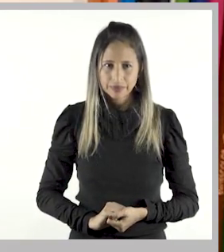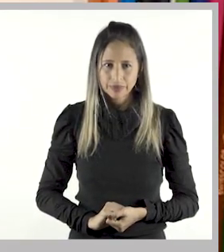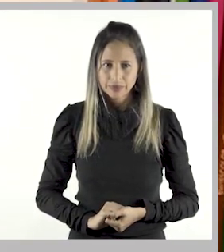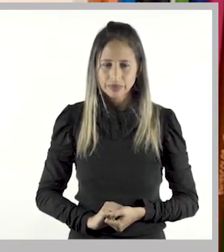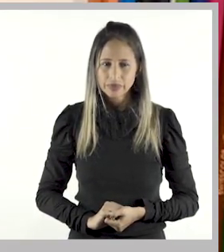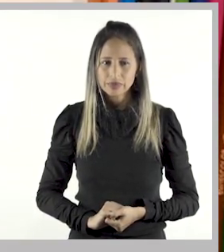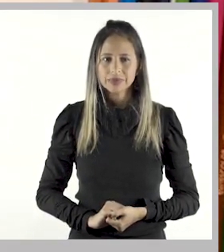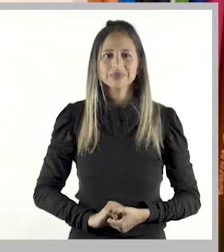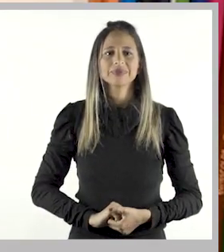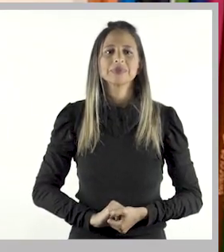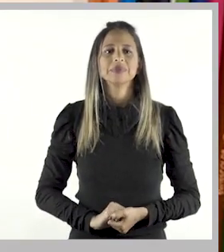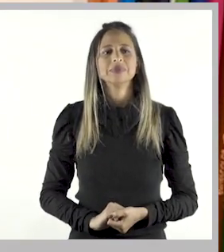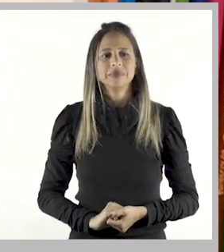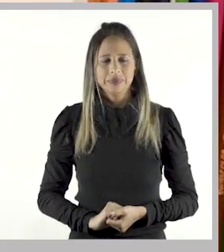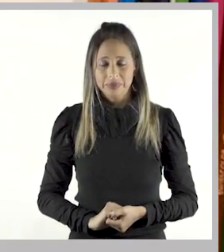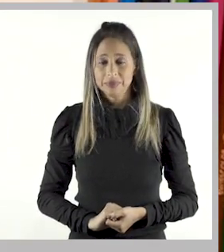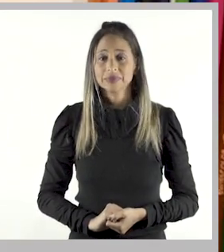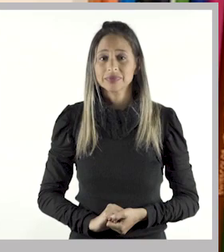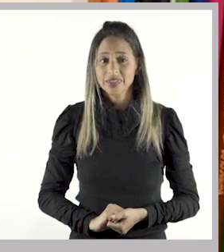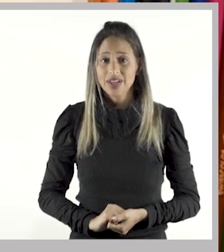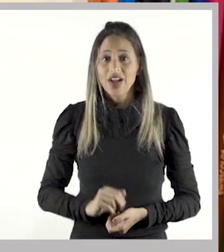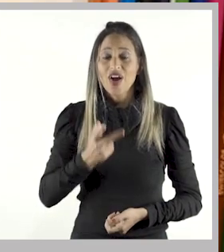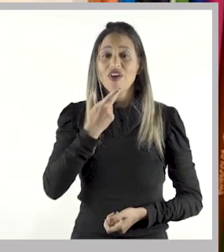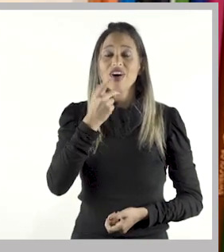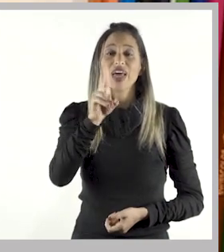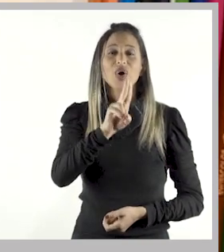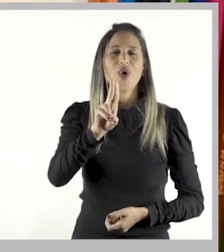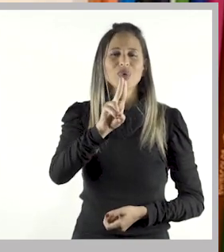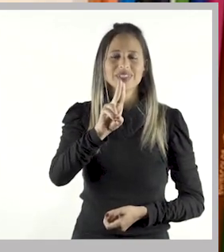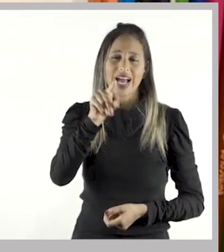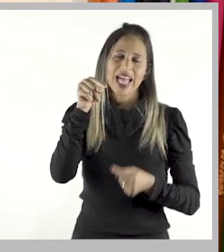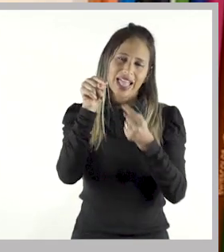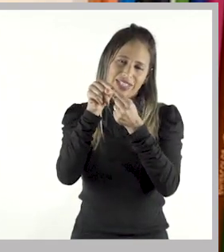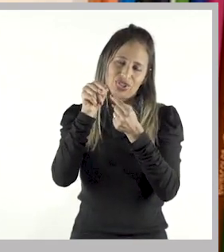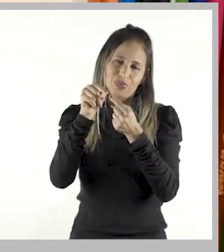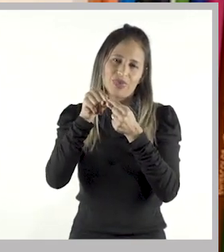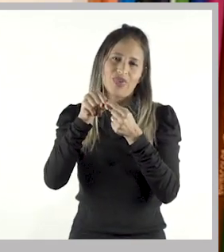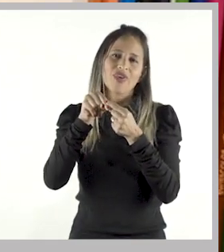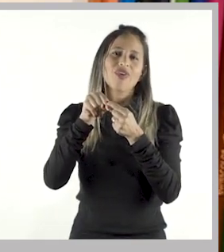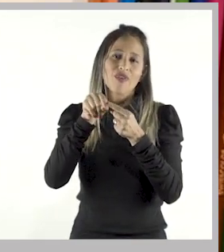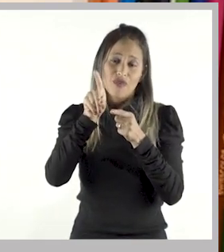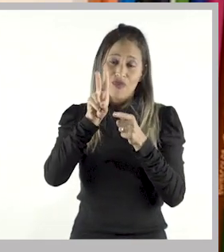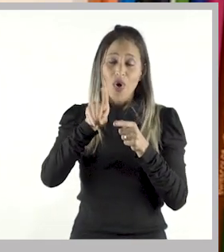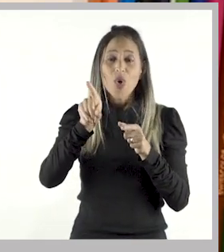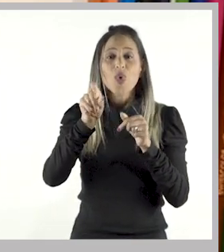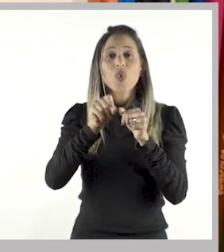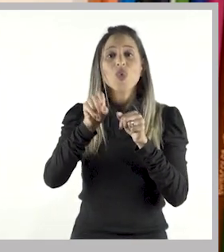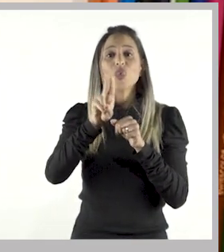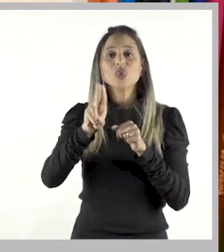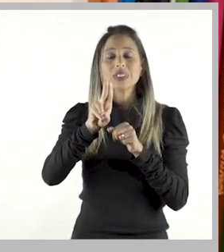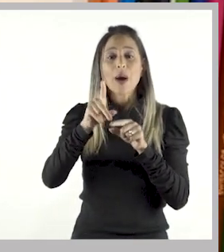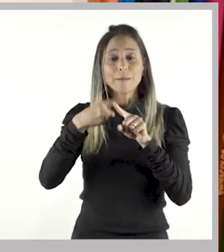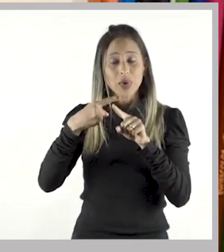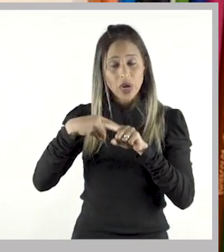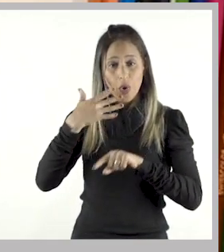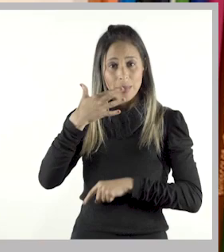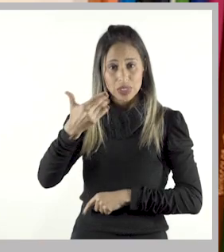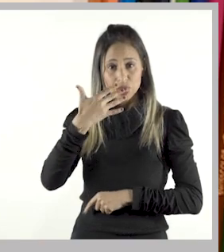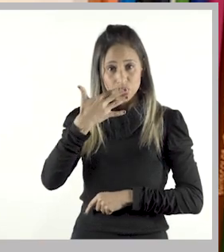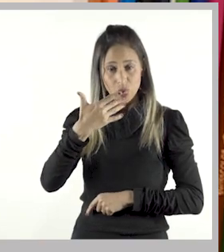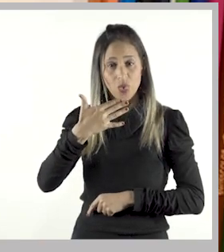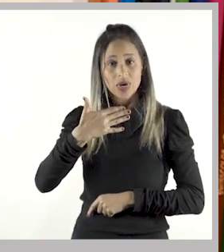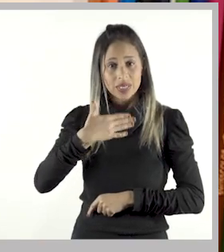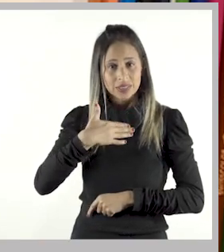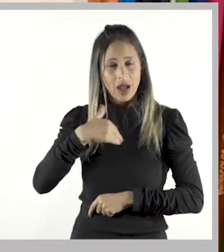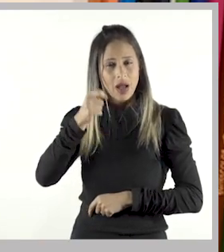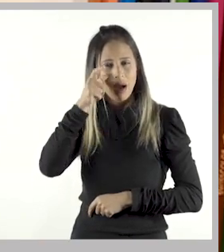Eu falei que não ia usar acrílica, mas eu tô usando porque algumas cores, para mim, na acrílica já estão mais interessantes. Mas